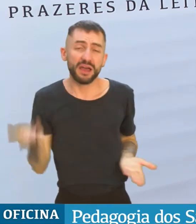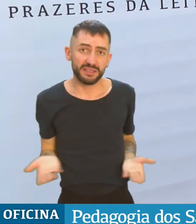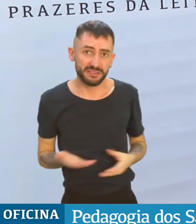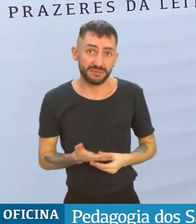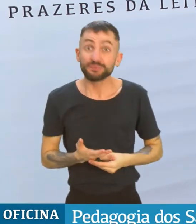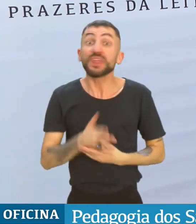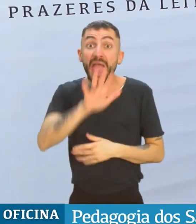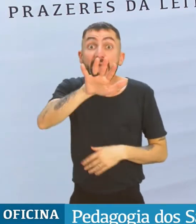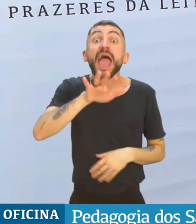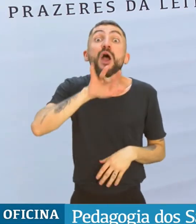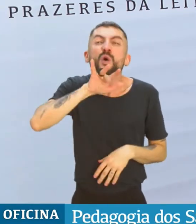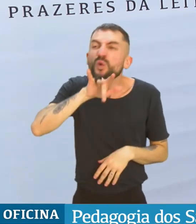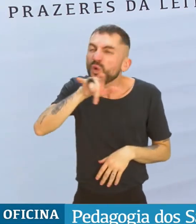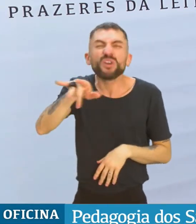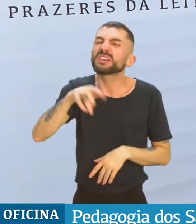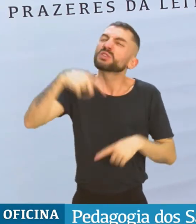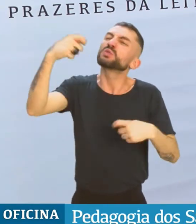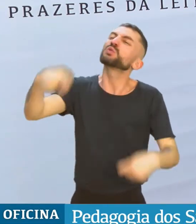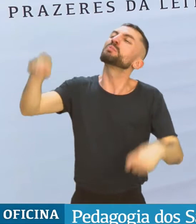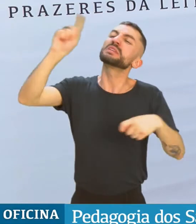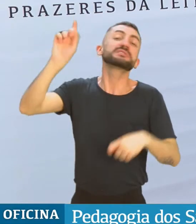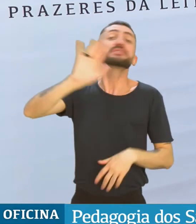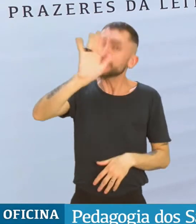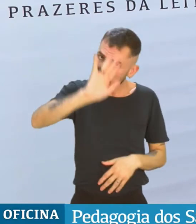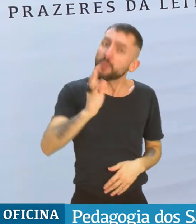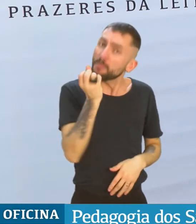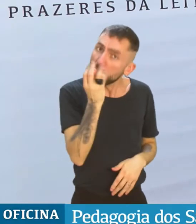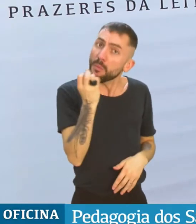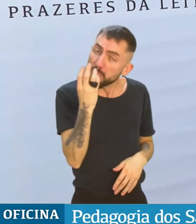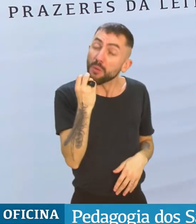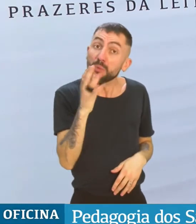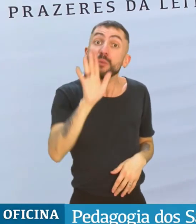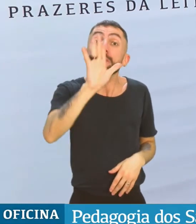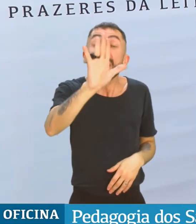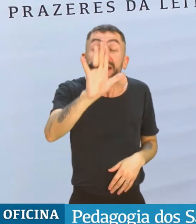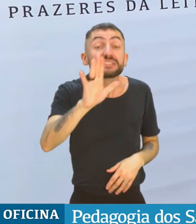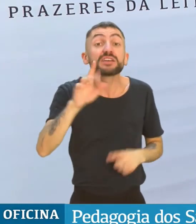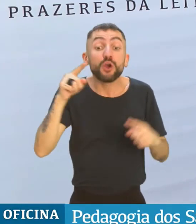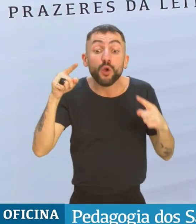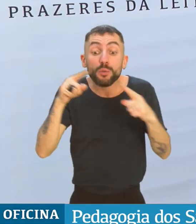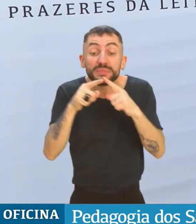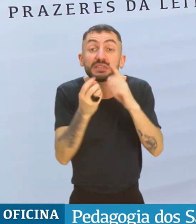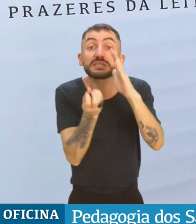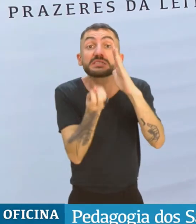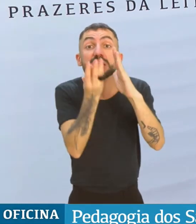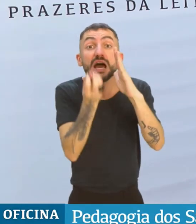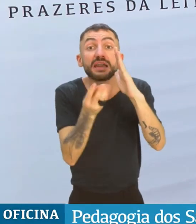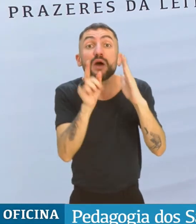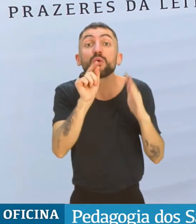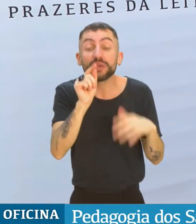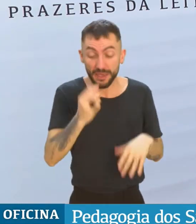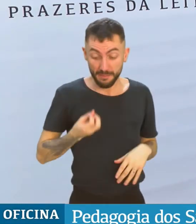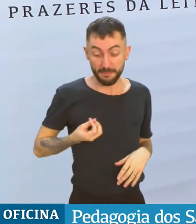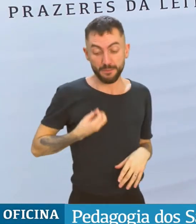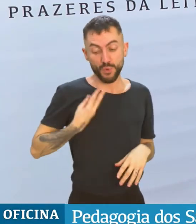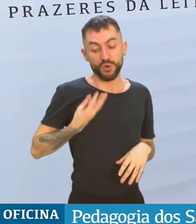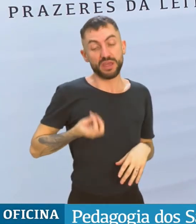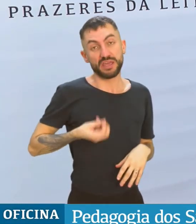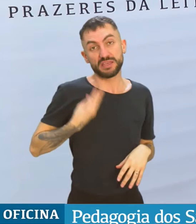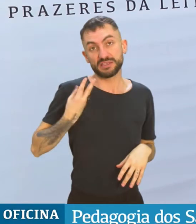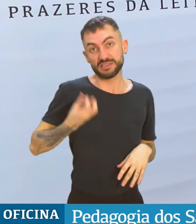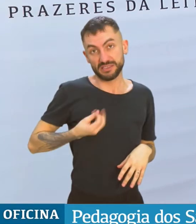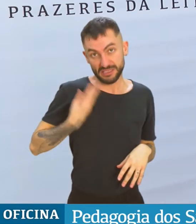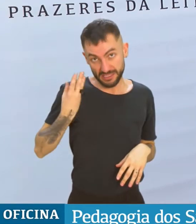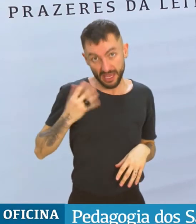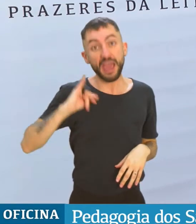é minimizando a importância dessas questões. Mas sarau é poesia, é arte em